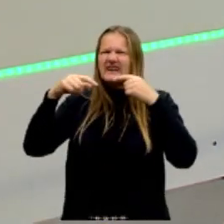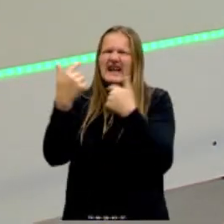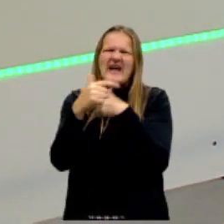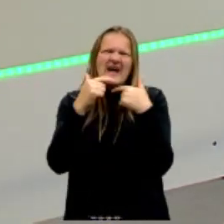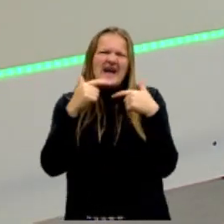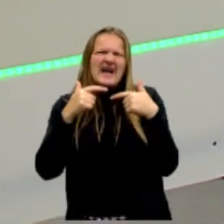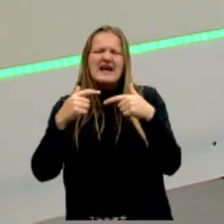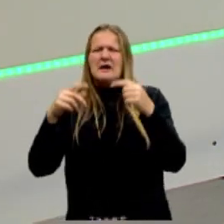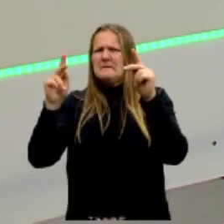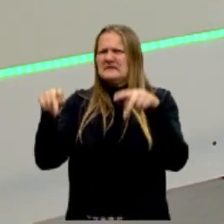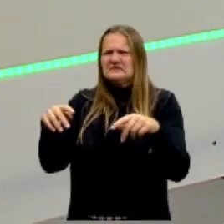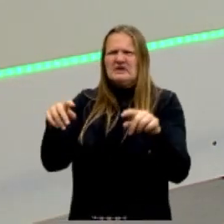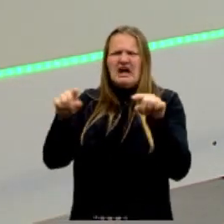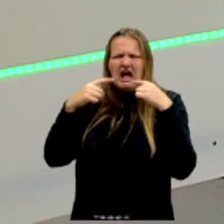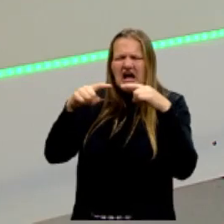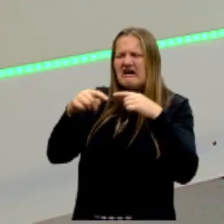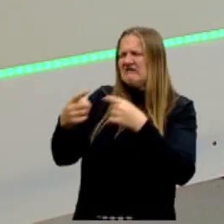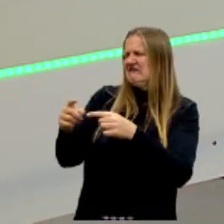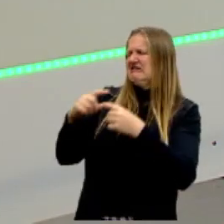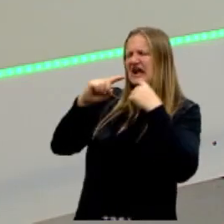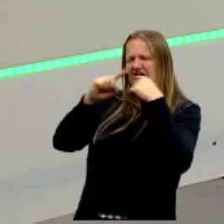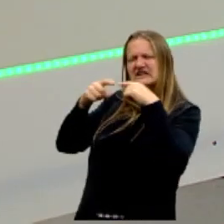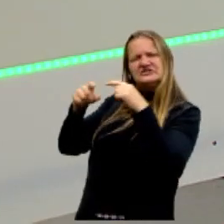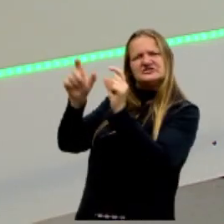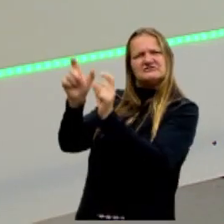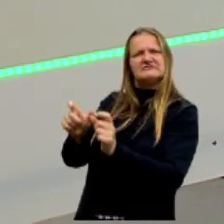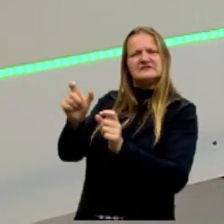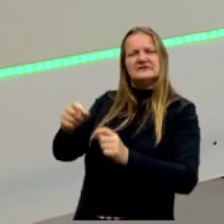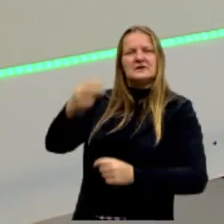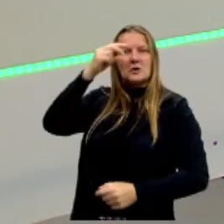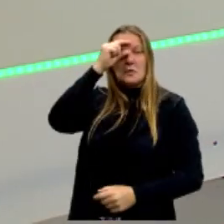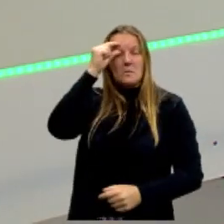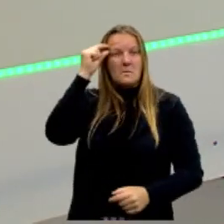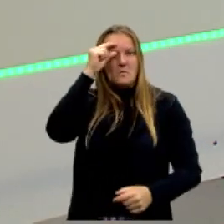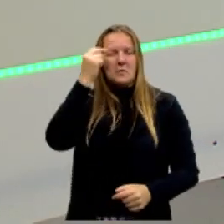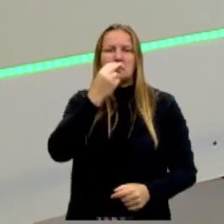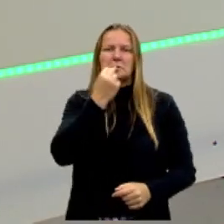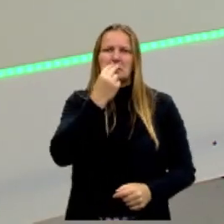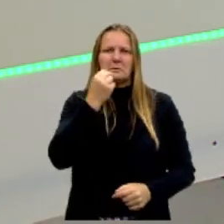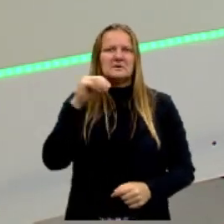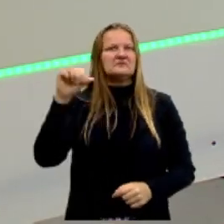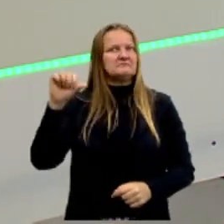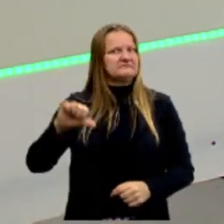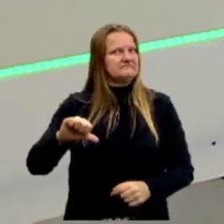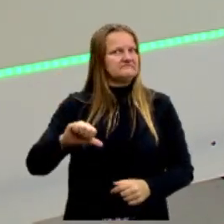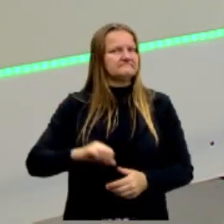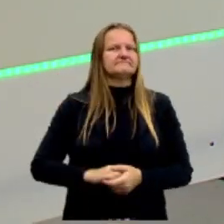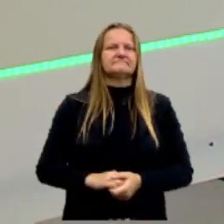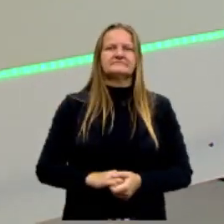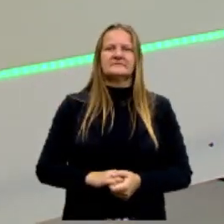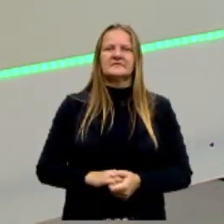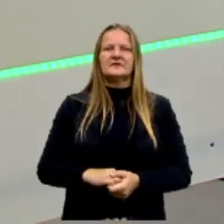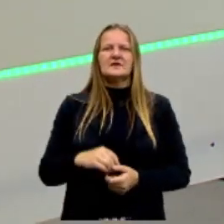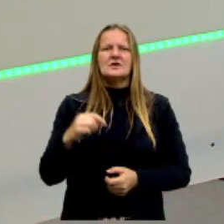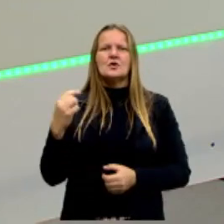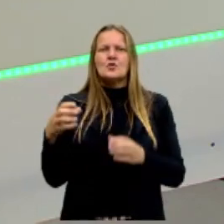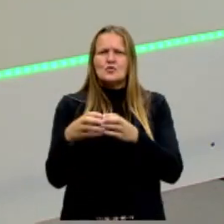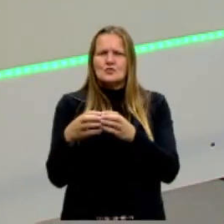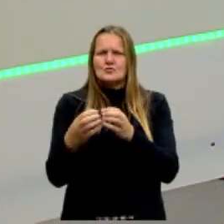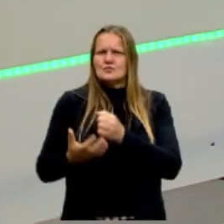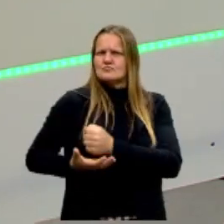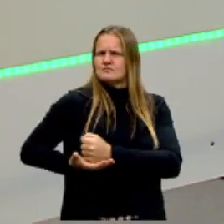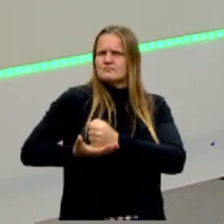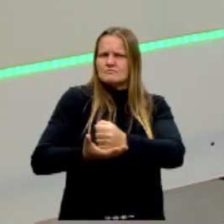em Cadeia Nacional praticamente né Por Monteiro Lobato E aí eles decidiram